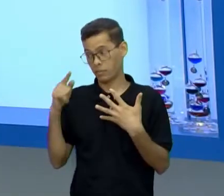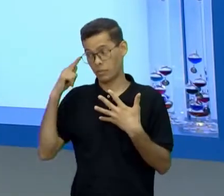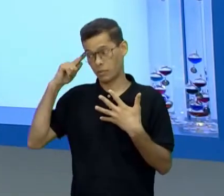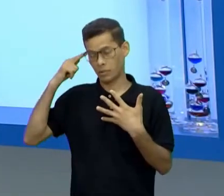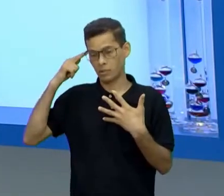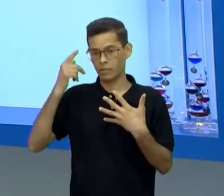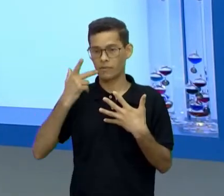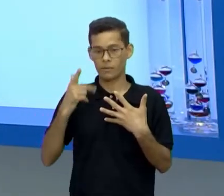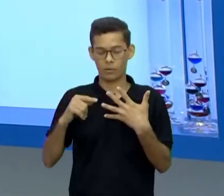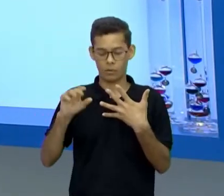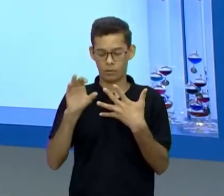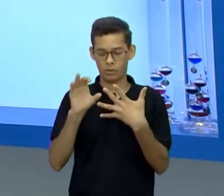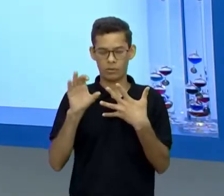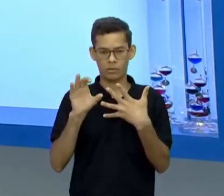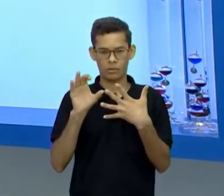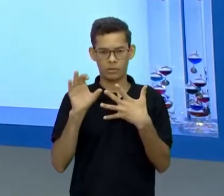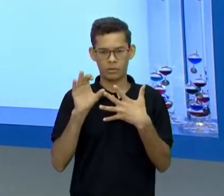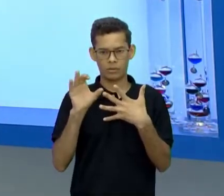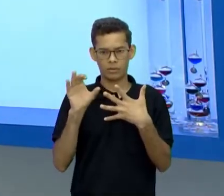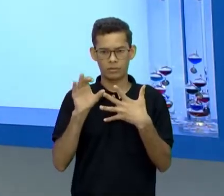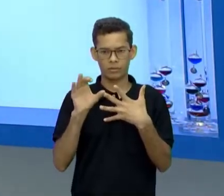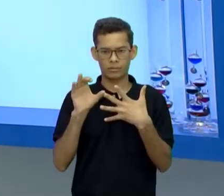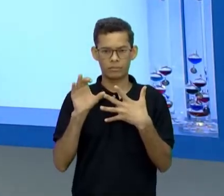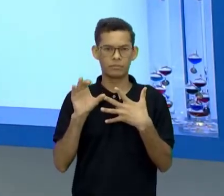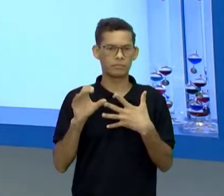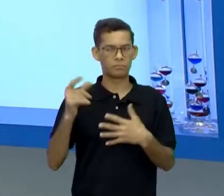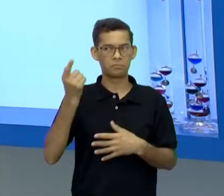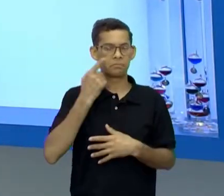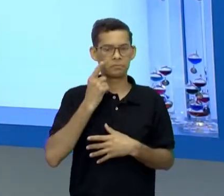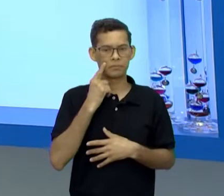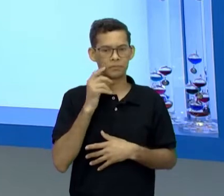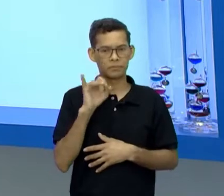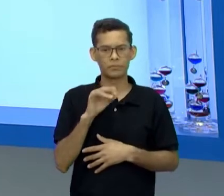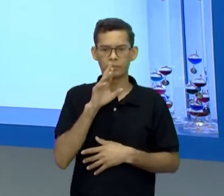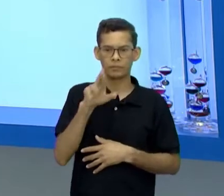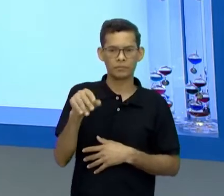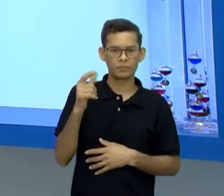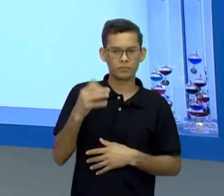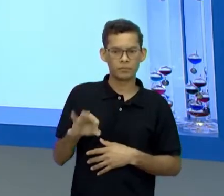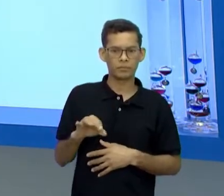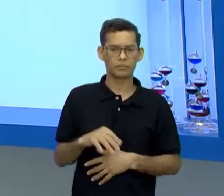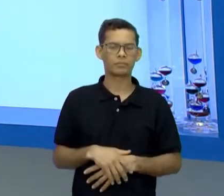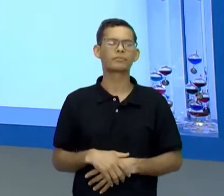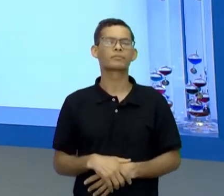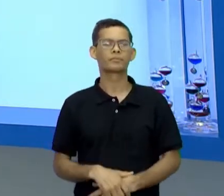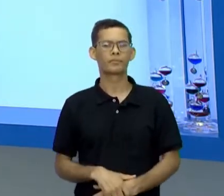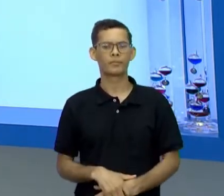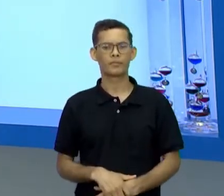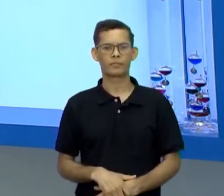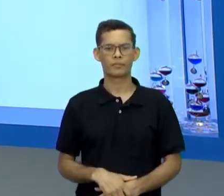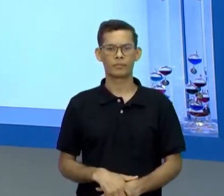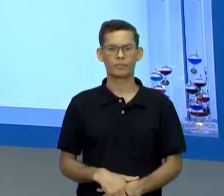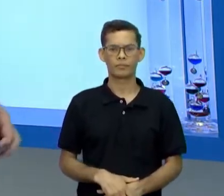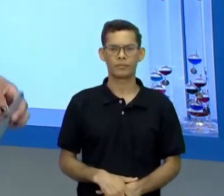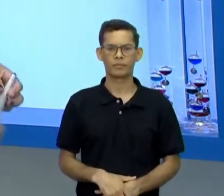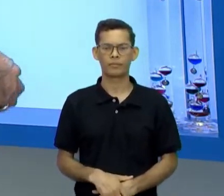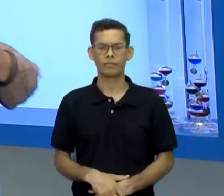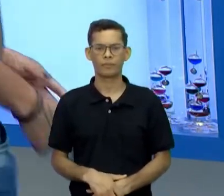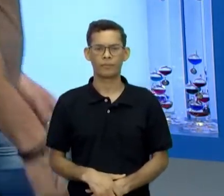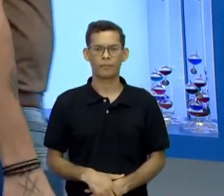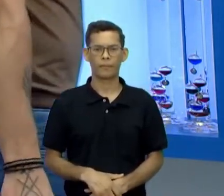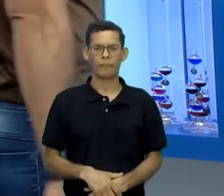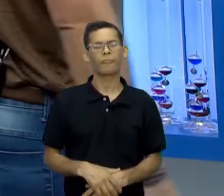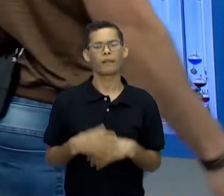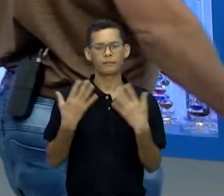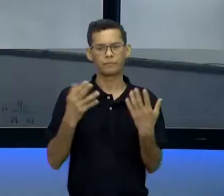sei não, viu? Vamos ver essa resolução aí, se ela acertou. Vamos lá, Gibarina. Aqui fala aqui, ó. A força